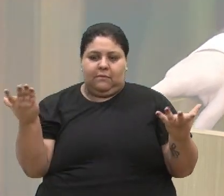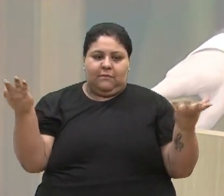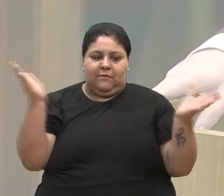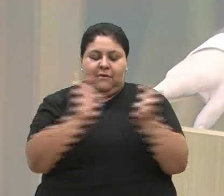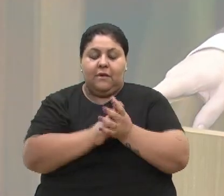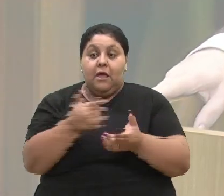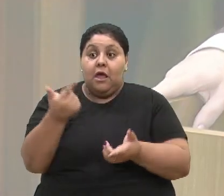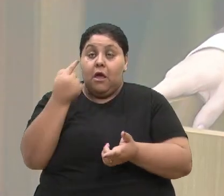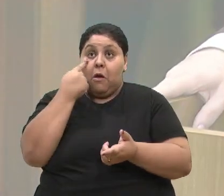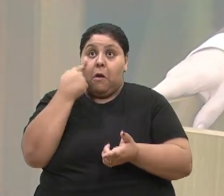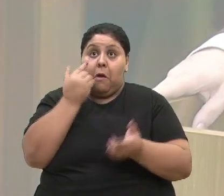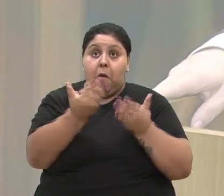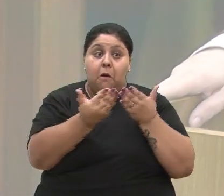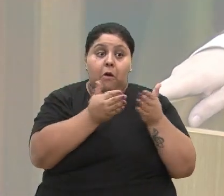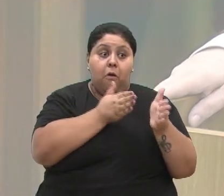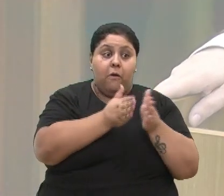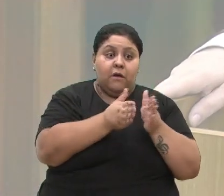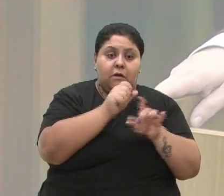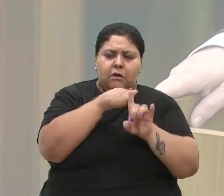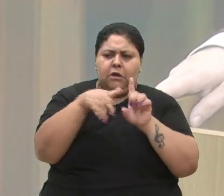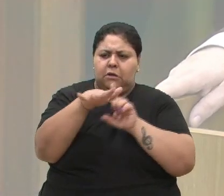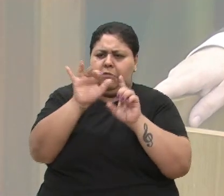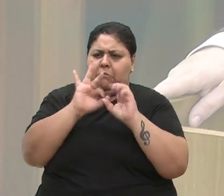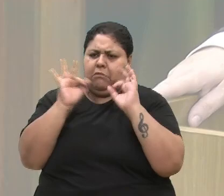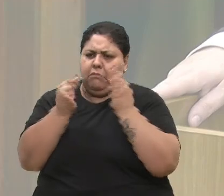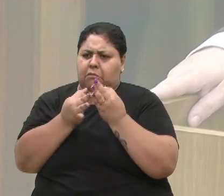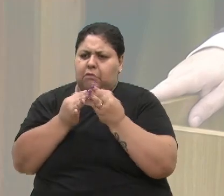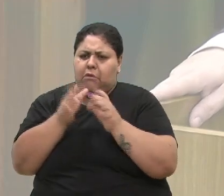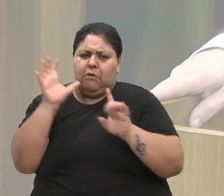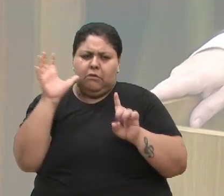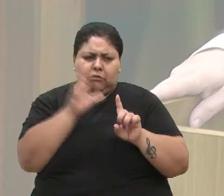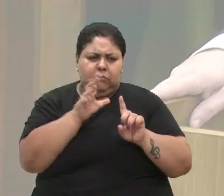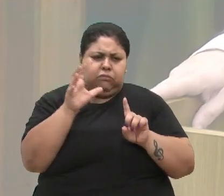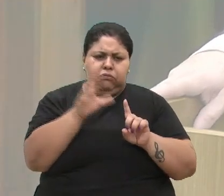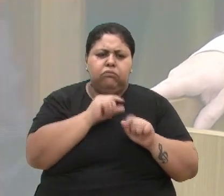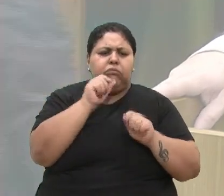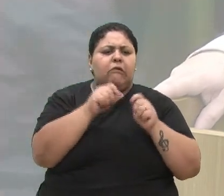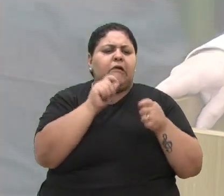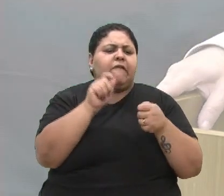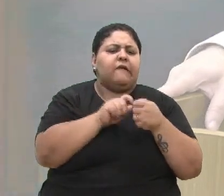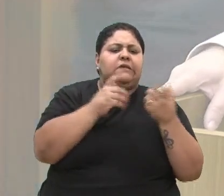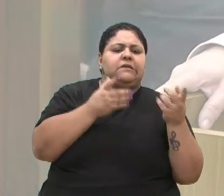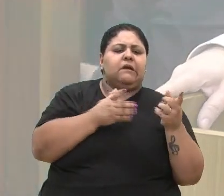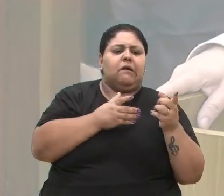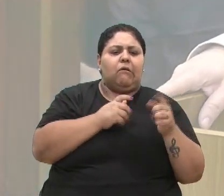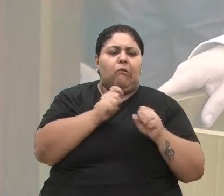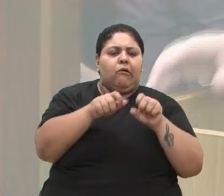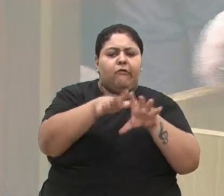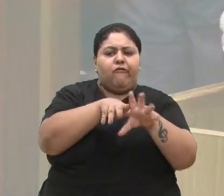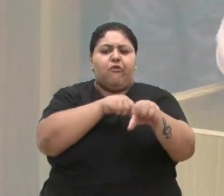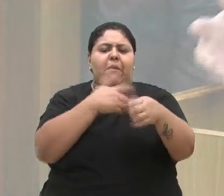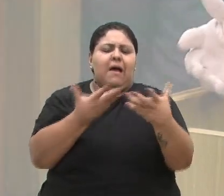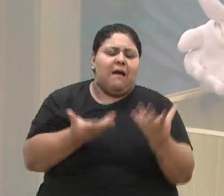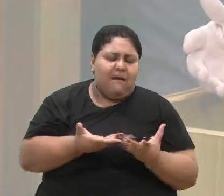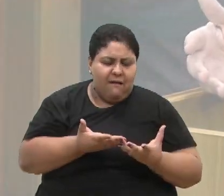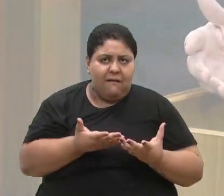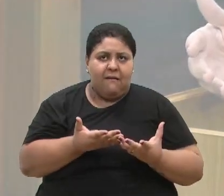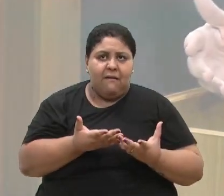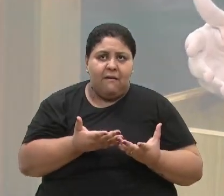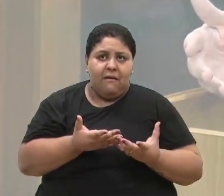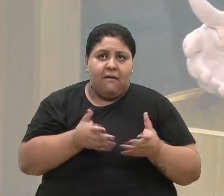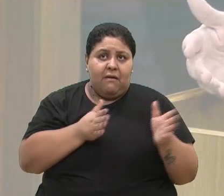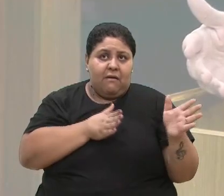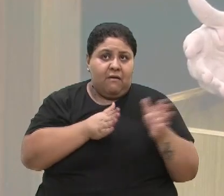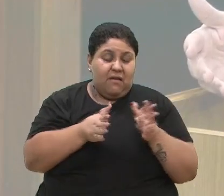as aulas e a sociedade, a família, todo mundo nos pressionando. O que que tu vai ser? O que que tu vai fazer? Né? E essa fase